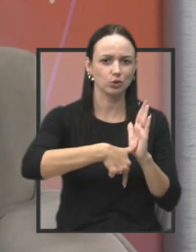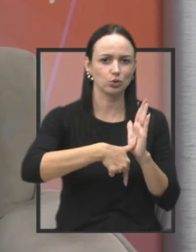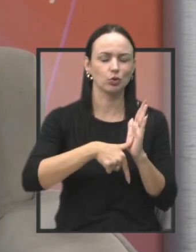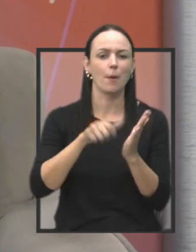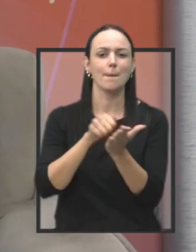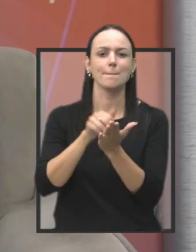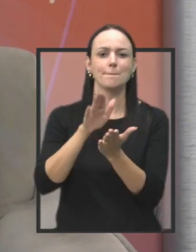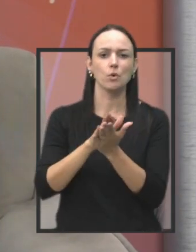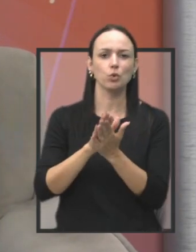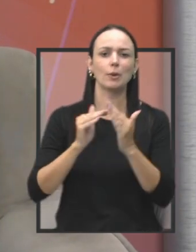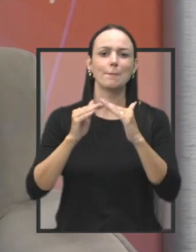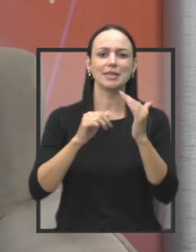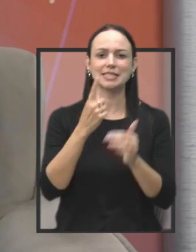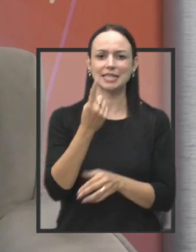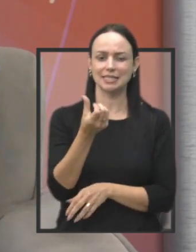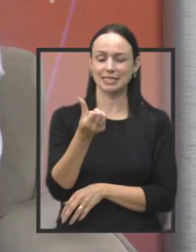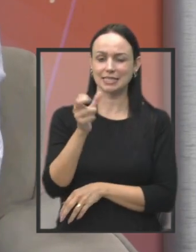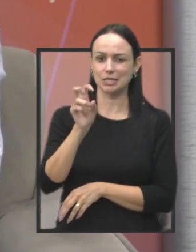de R$